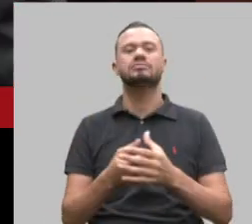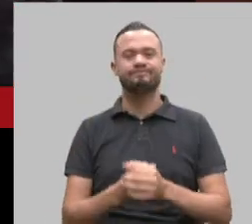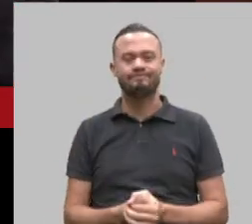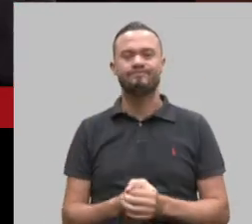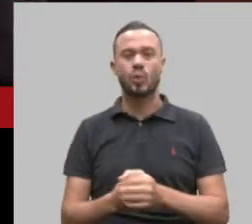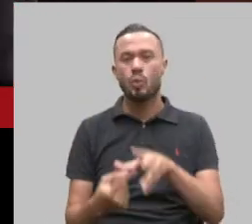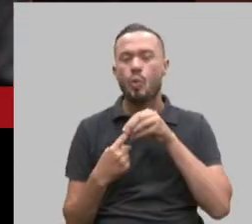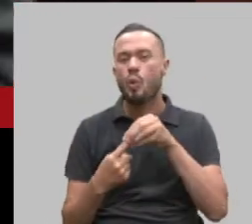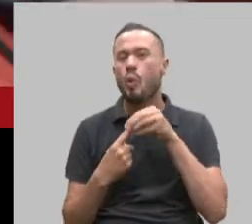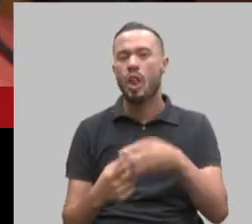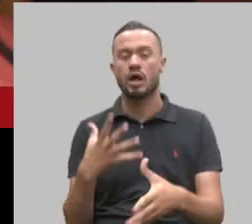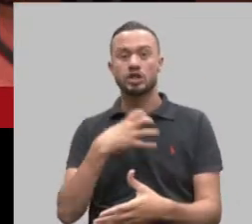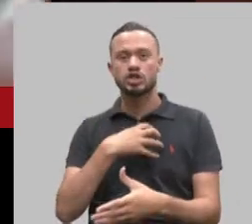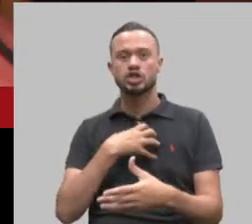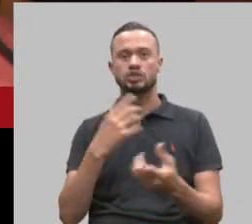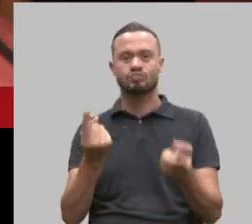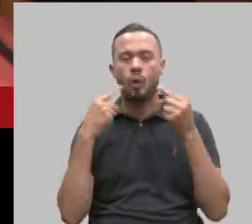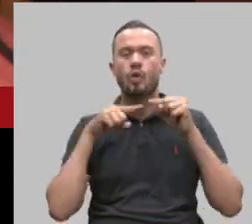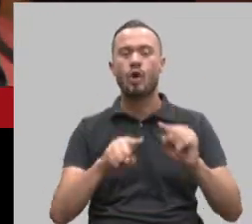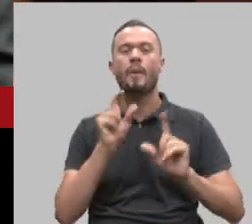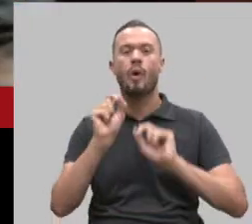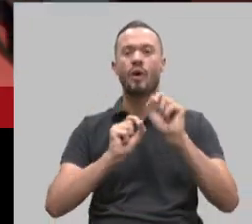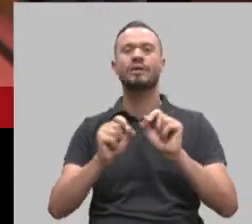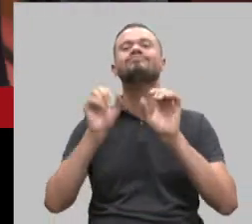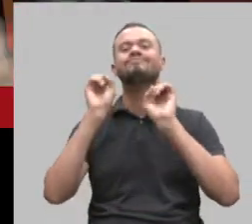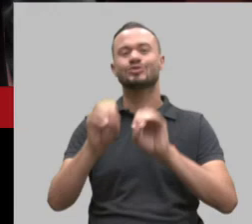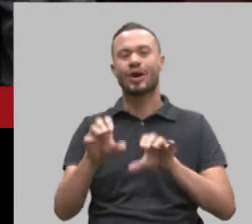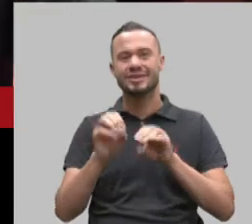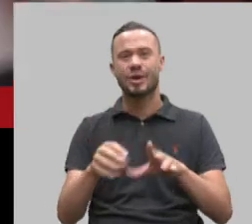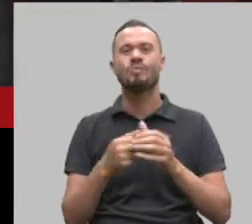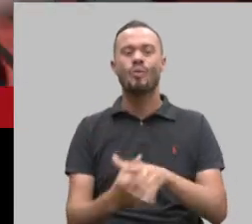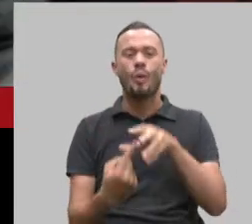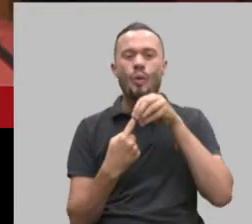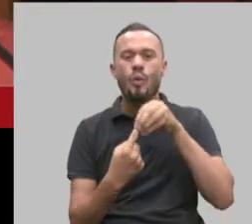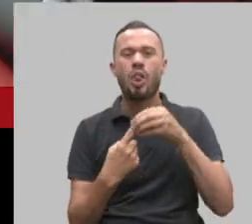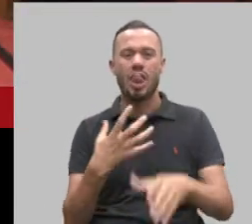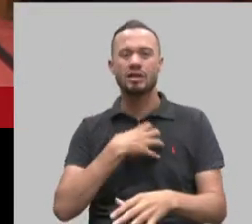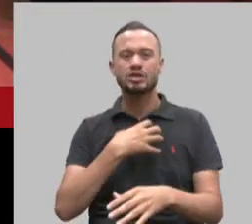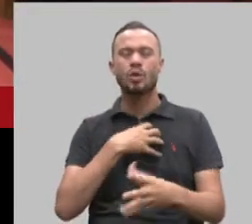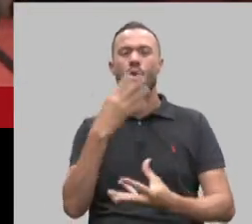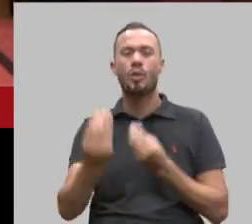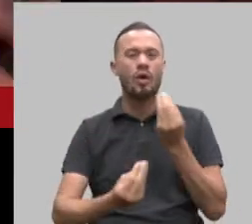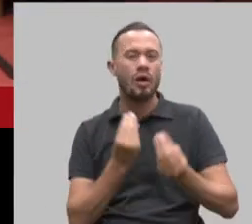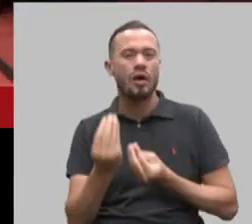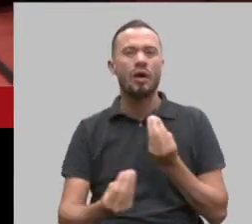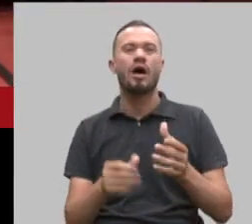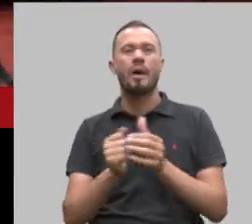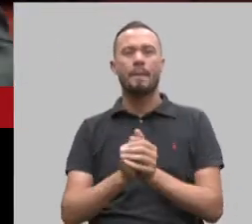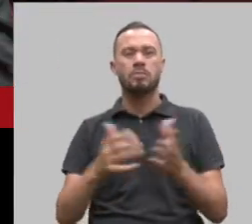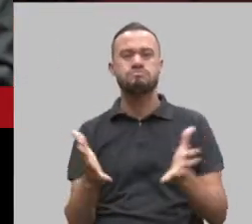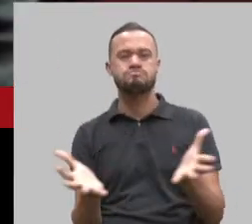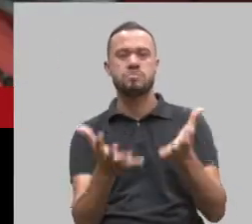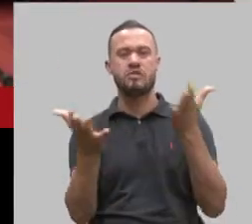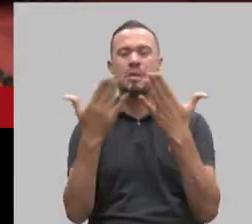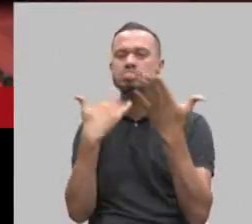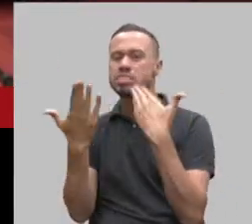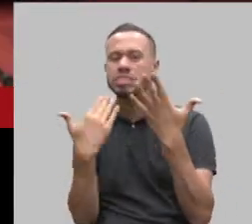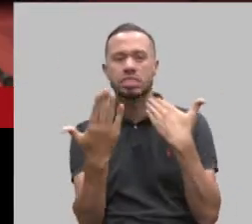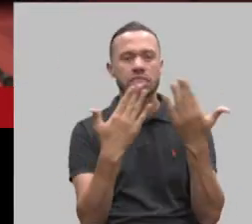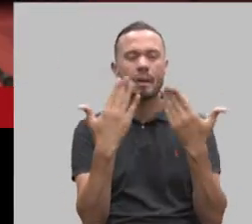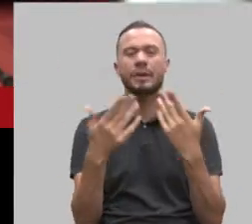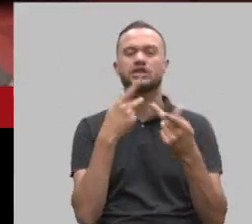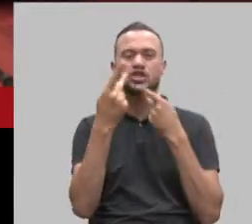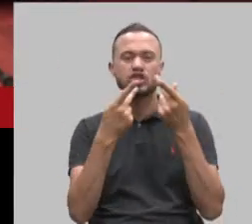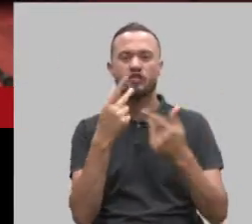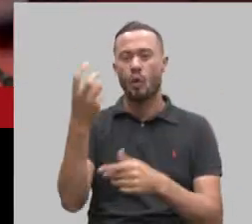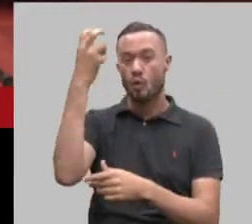jeito de combatermos é com a educação o único jeito de combatermos é promovendo debate falamos de Cultura